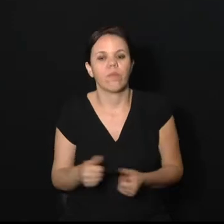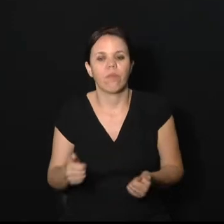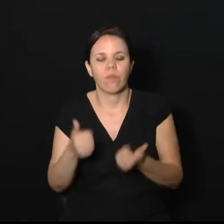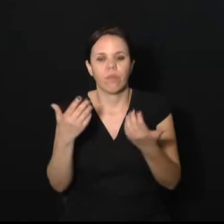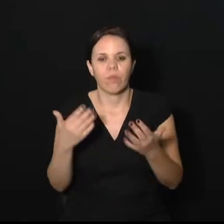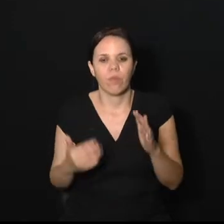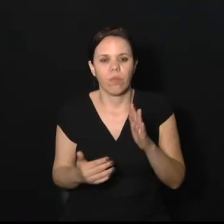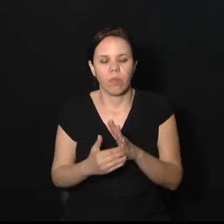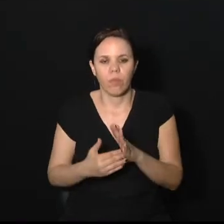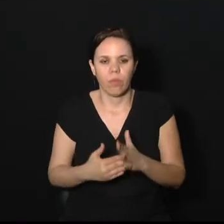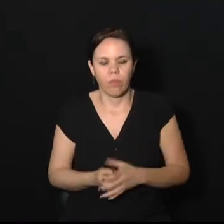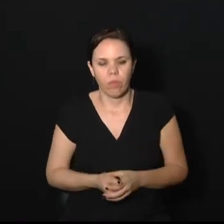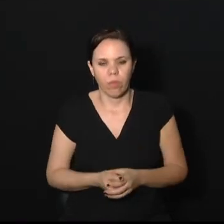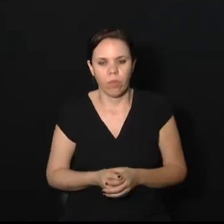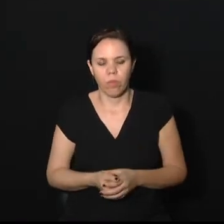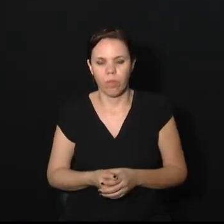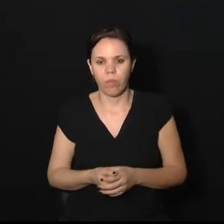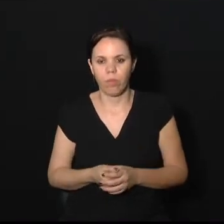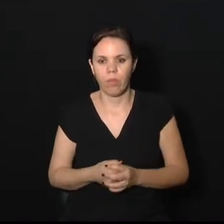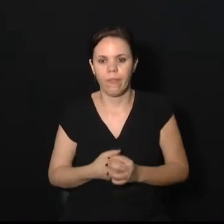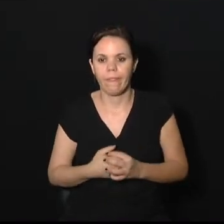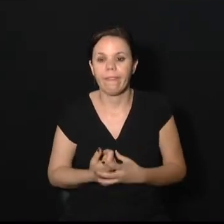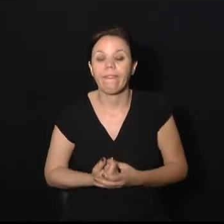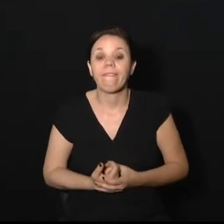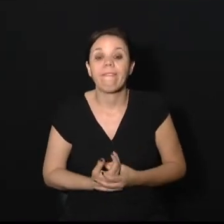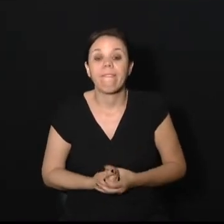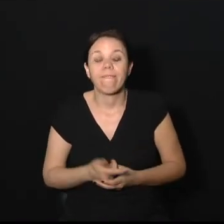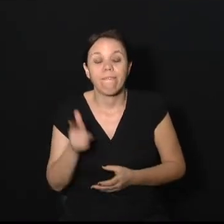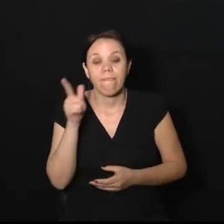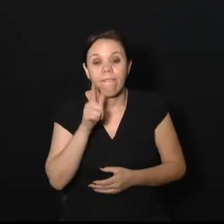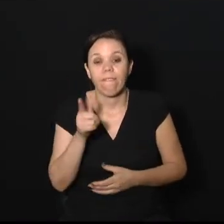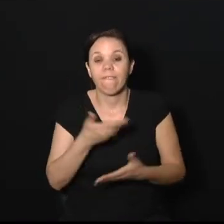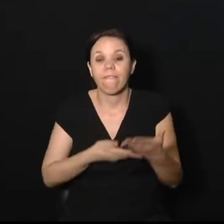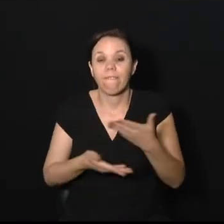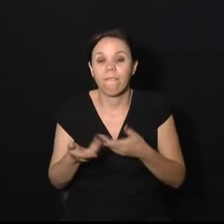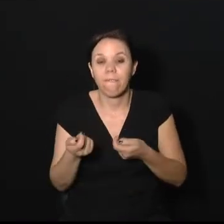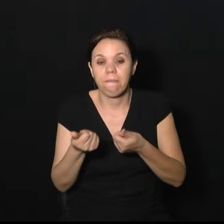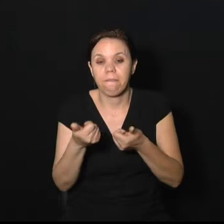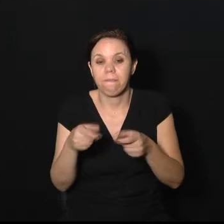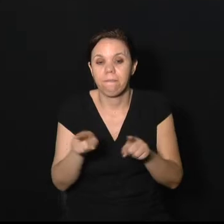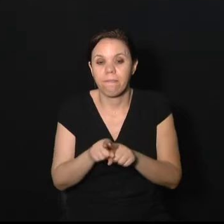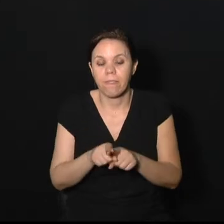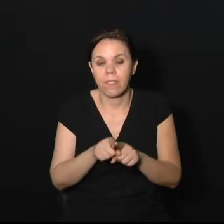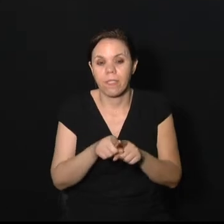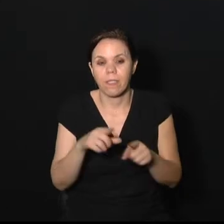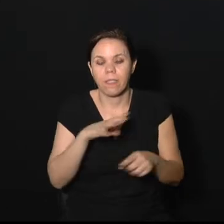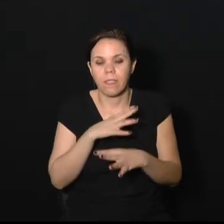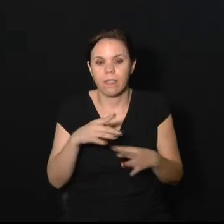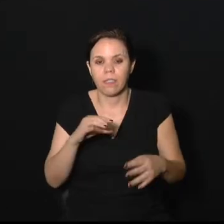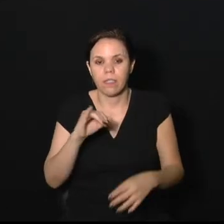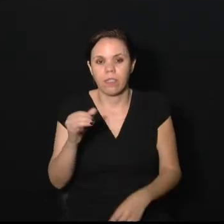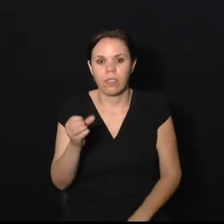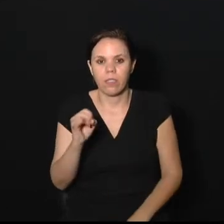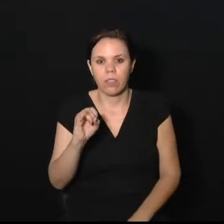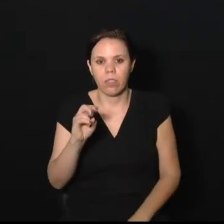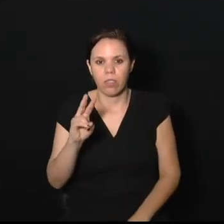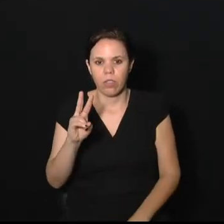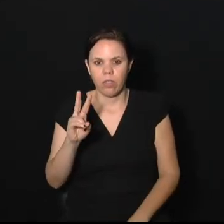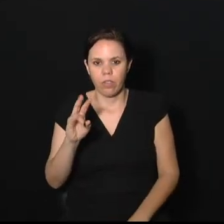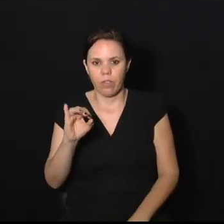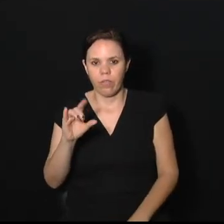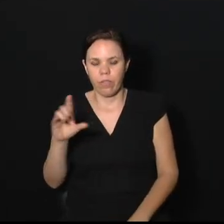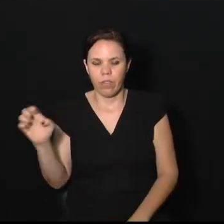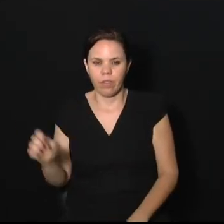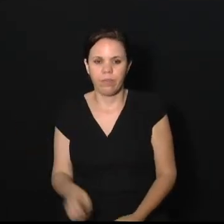último recém-caso desse ganho, dessa troca de informações, foi com Joinville. E a gente queria apresentar o vídeo rapidinho.